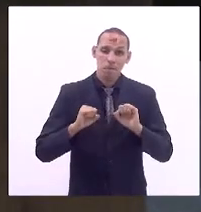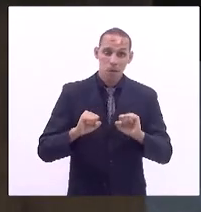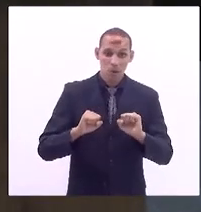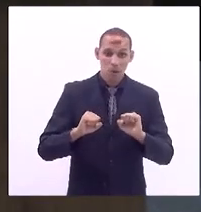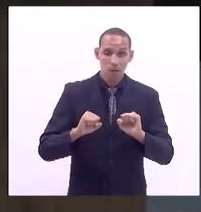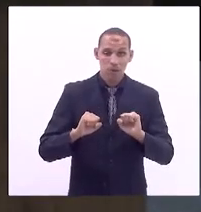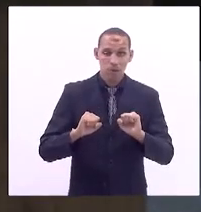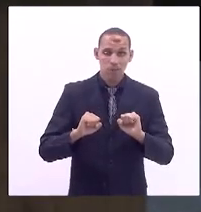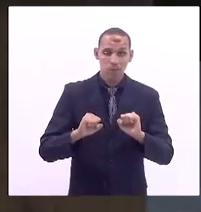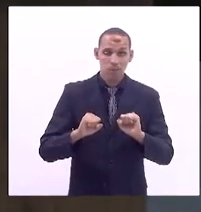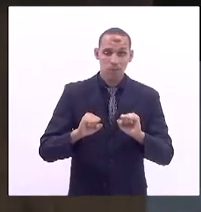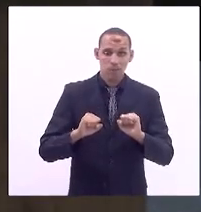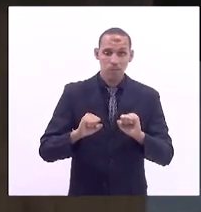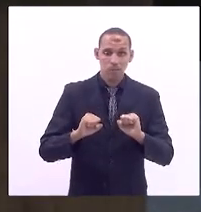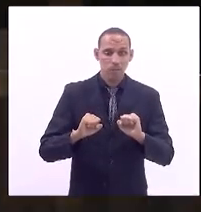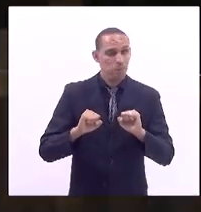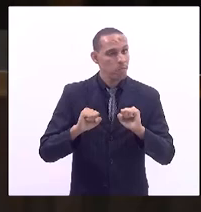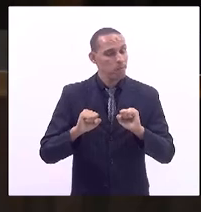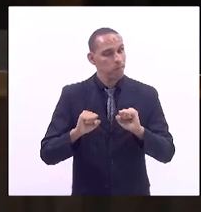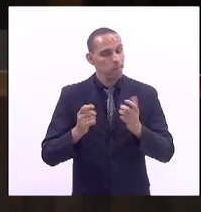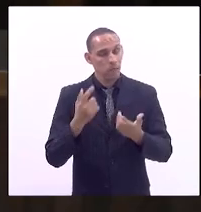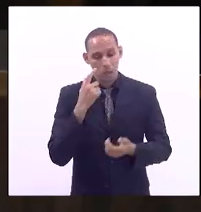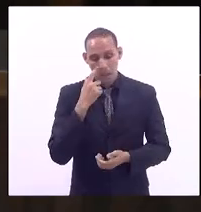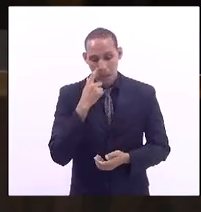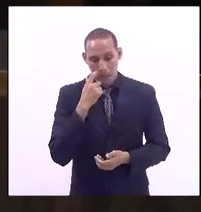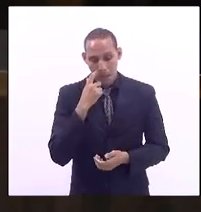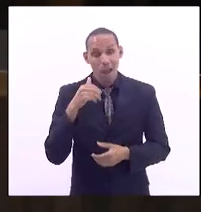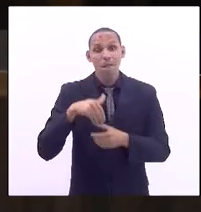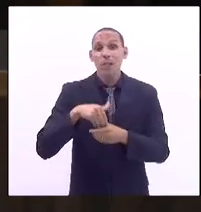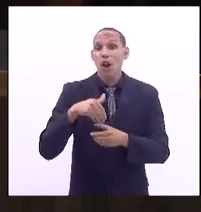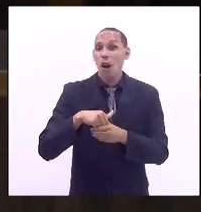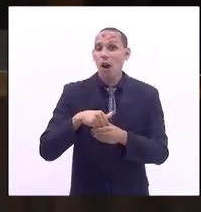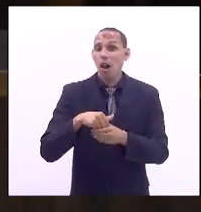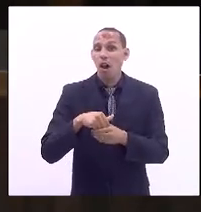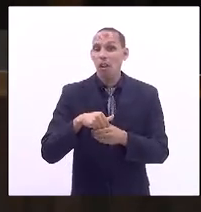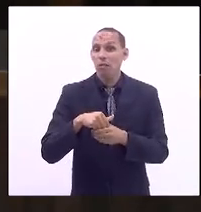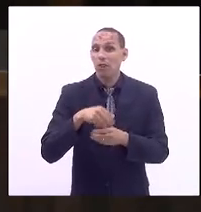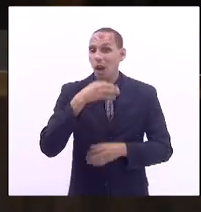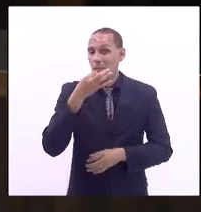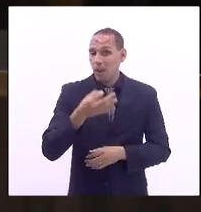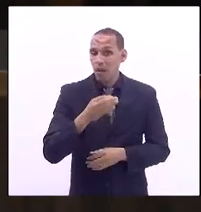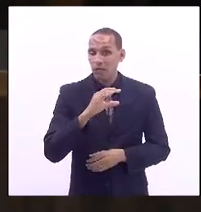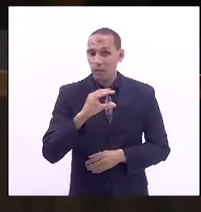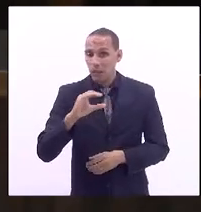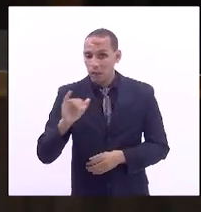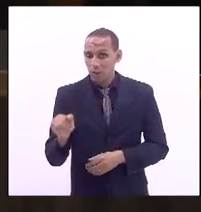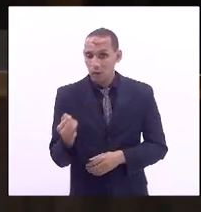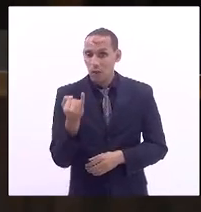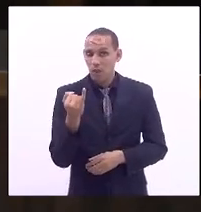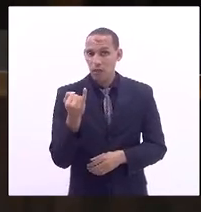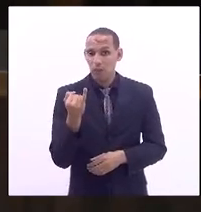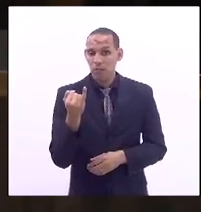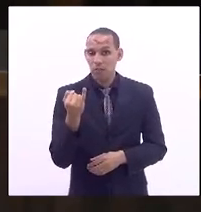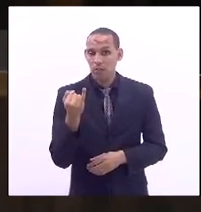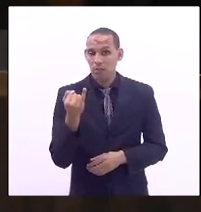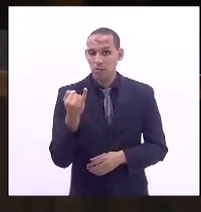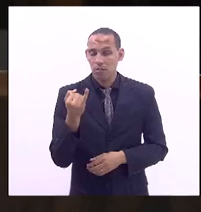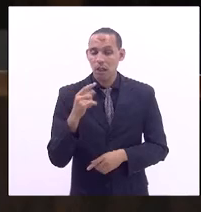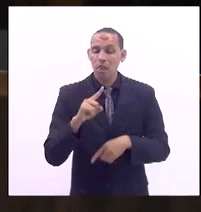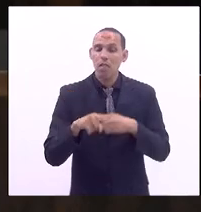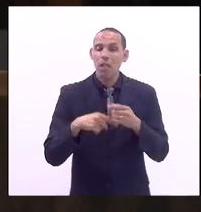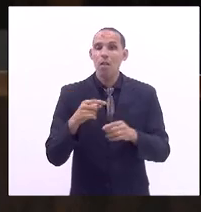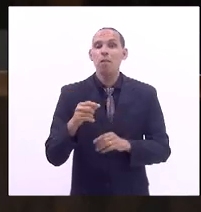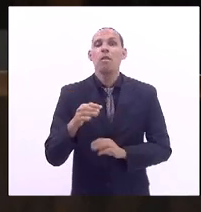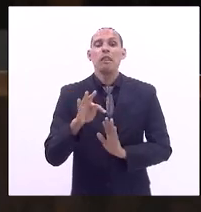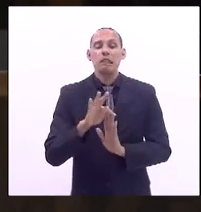pode e esse é o pai vou votar o parecer da comissão de conversar uns dias eu vou voltar vai